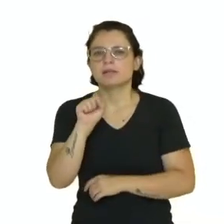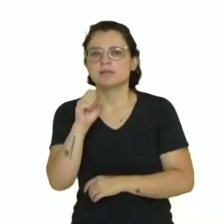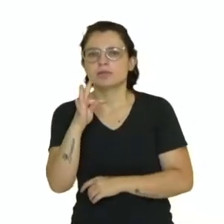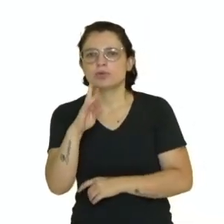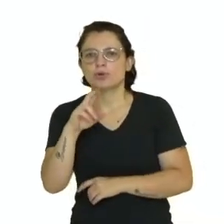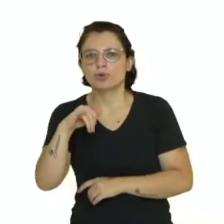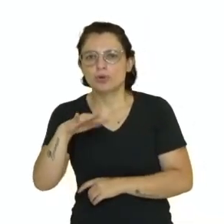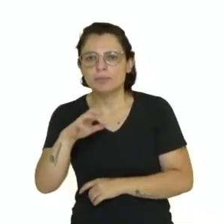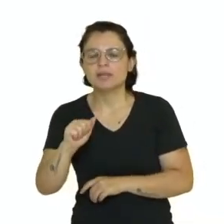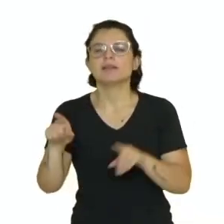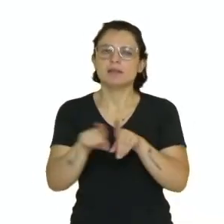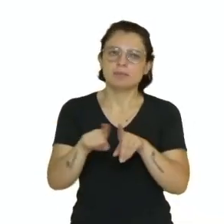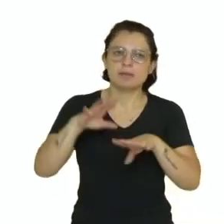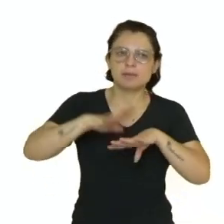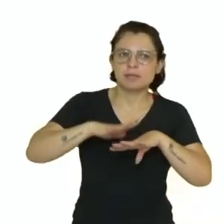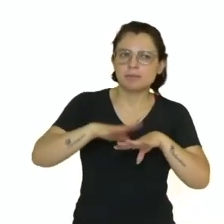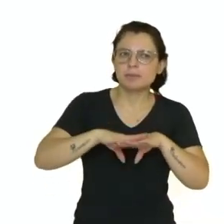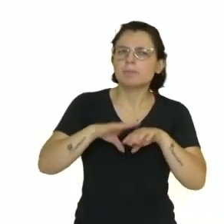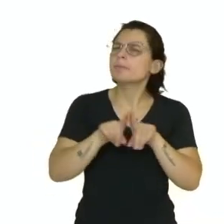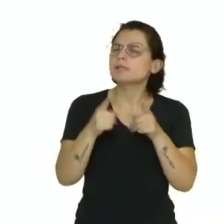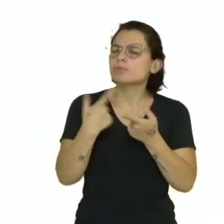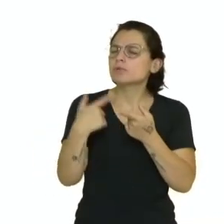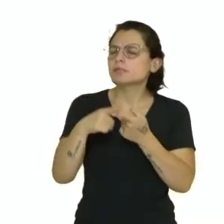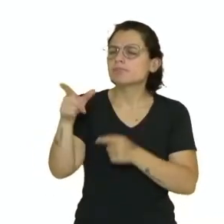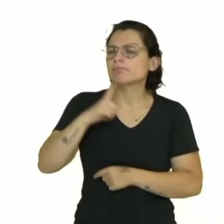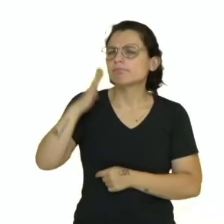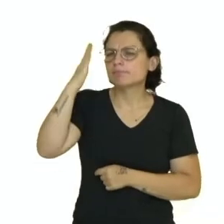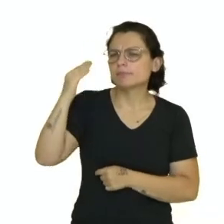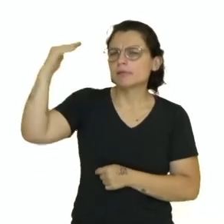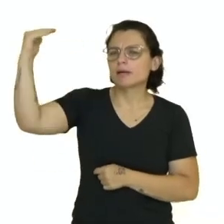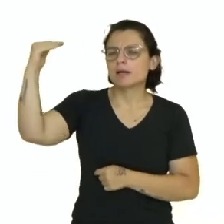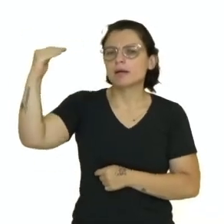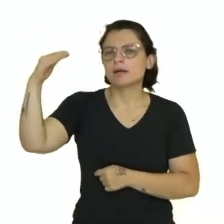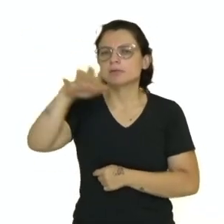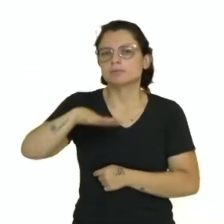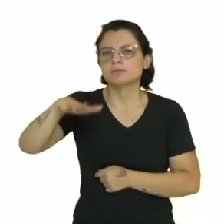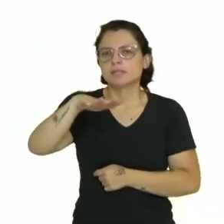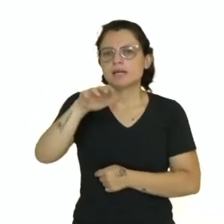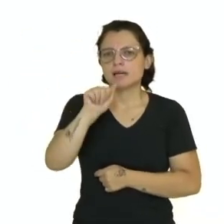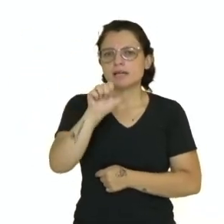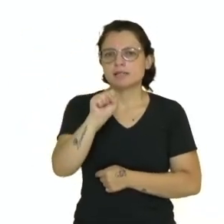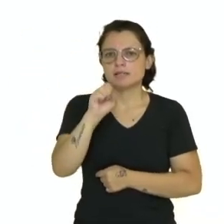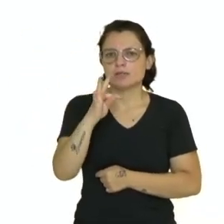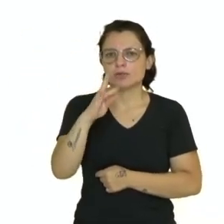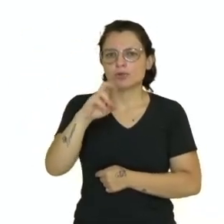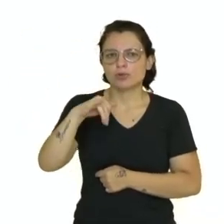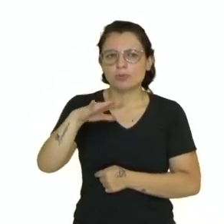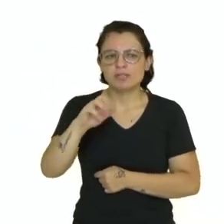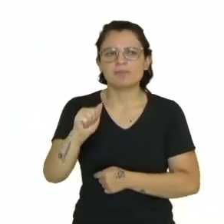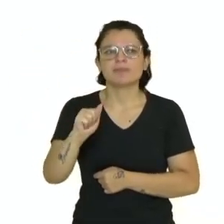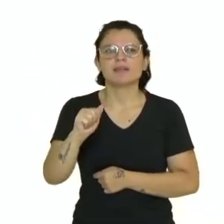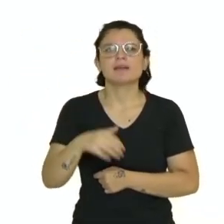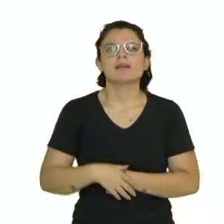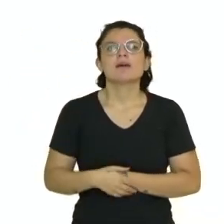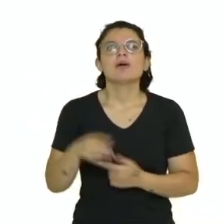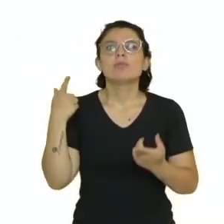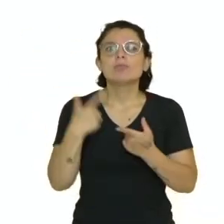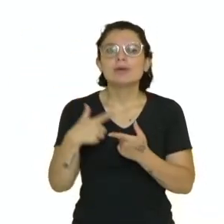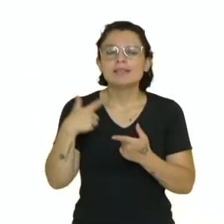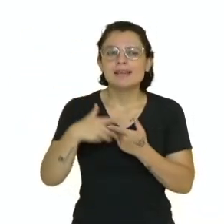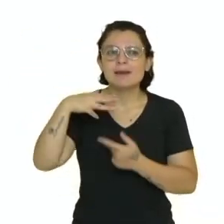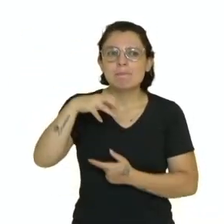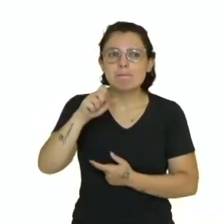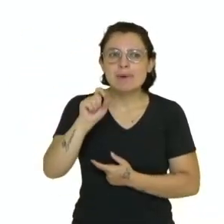matemática. Por que os maias se destacaram no campo da astronomia? Os maias conseguiam prever os eclipses